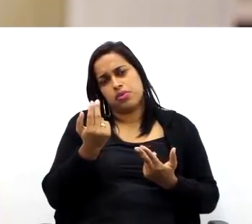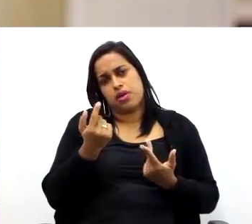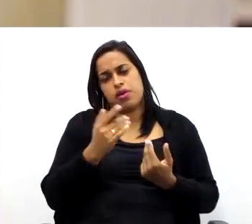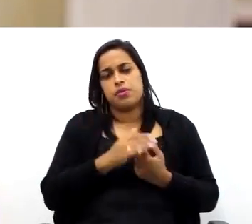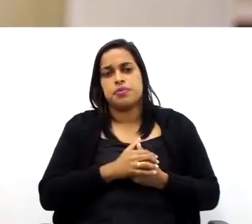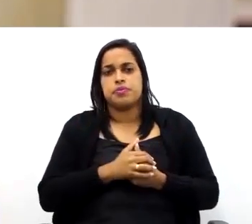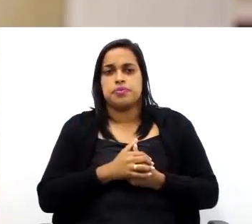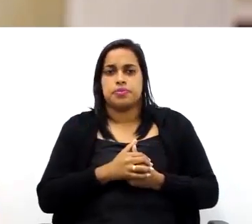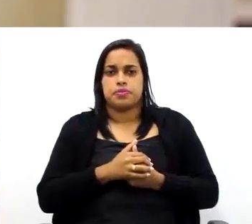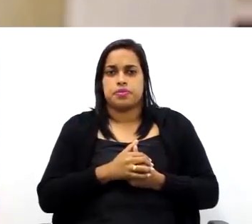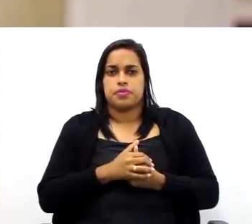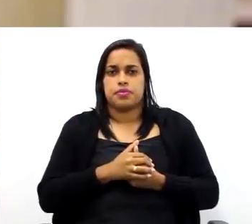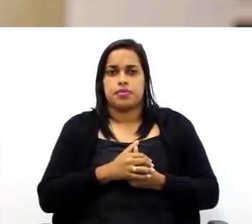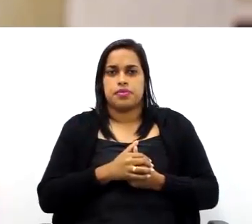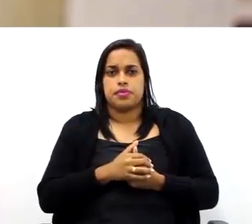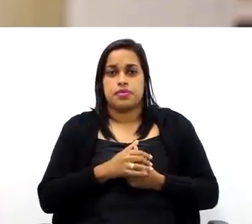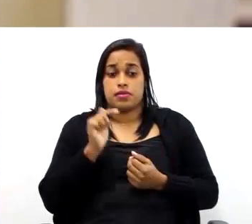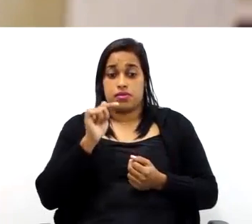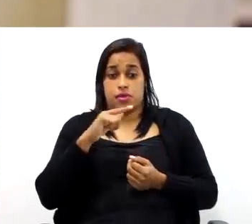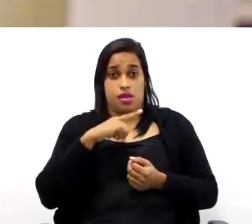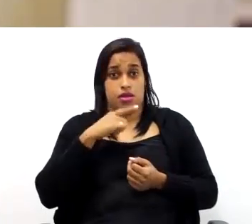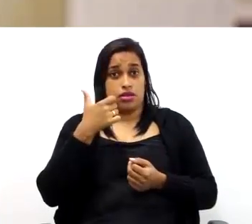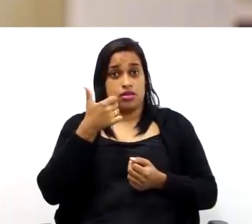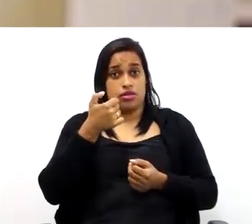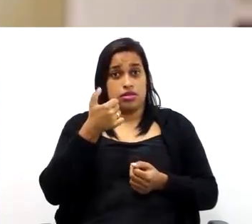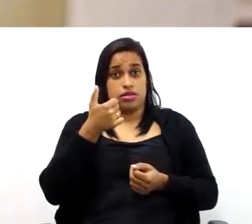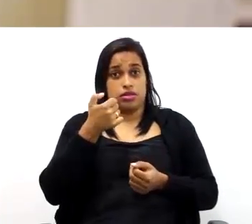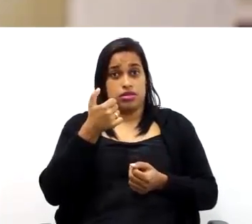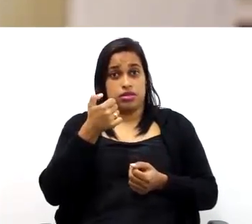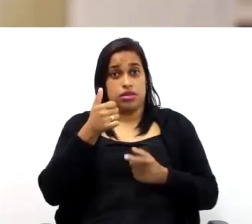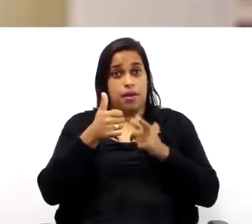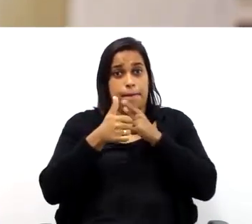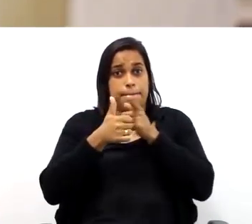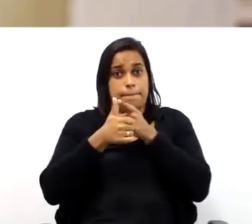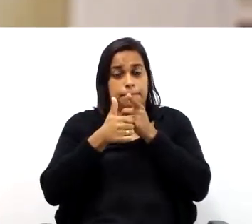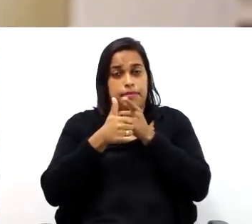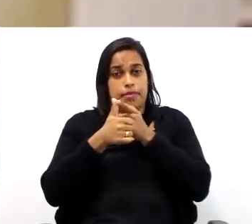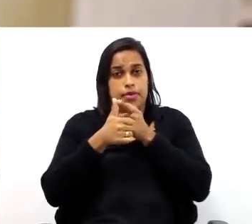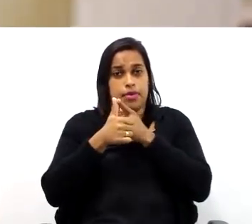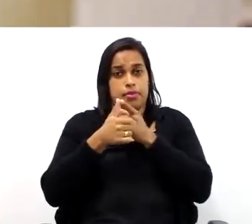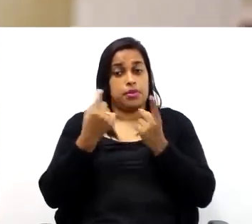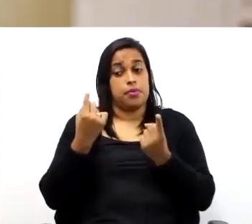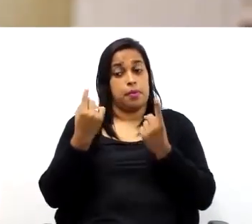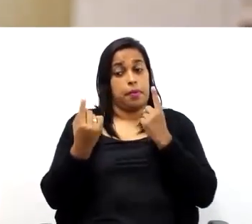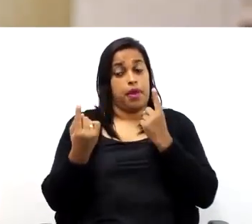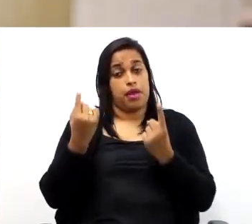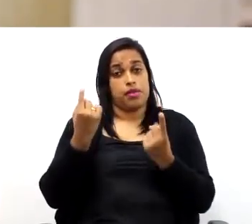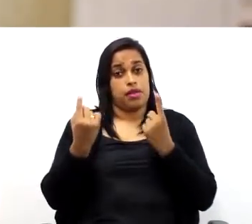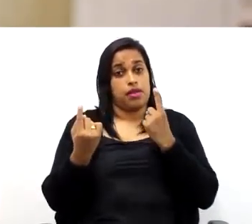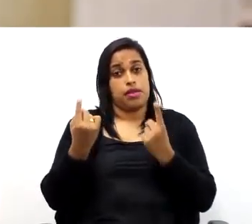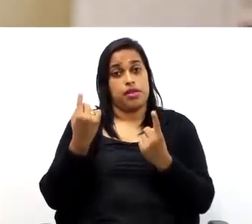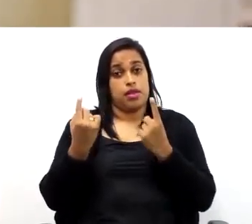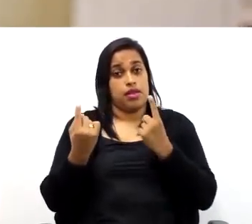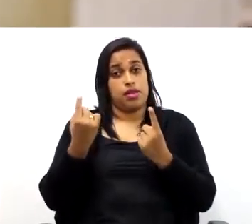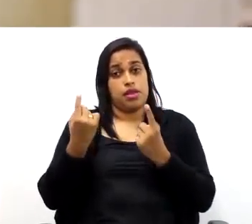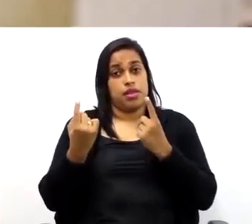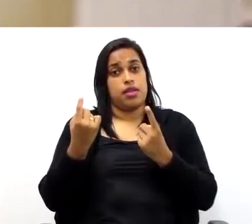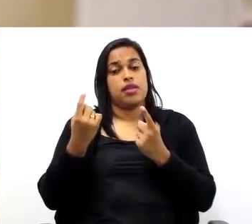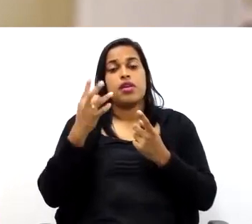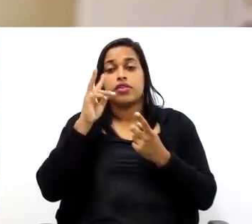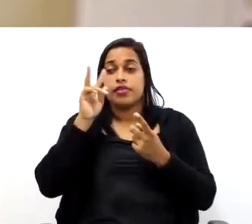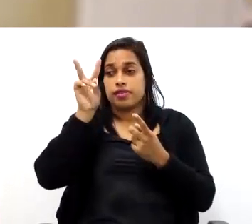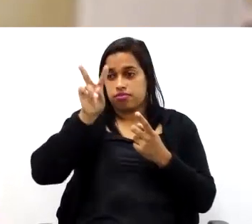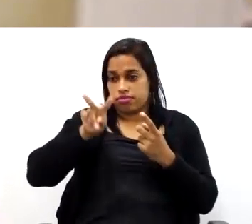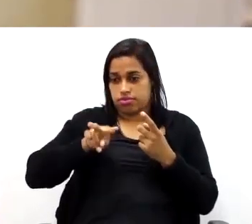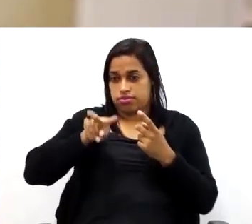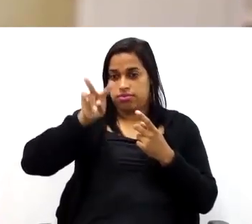paralela. Então, eu tenho essa caneta, a minha primeira posição ela estava paralela a mim, então eu estava vendo a caneta em